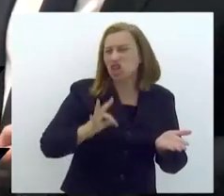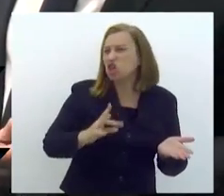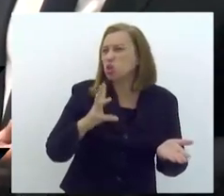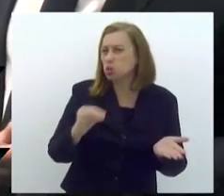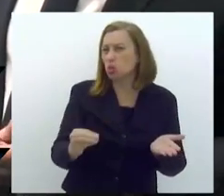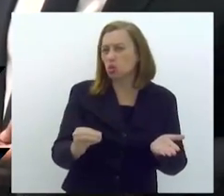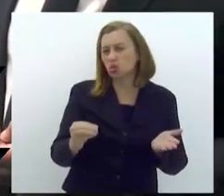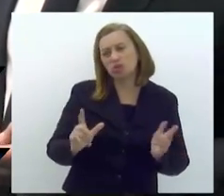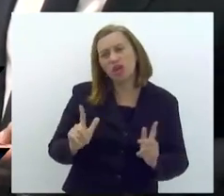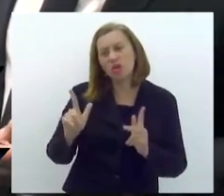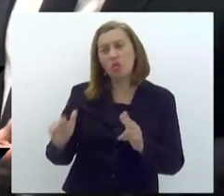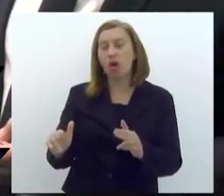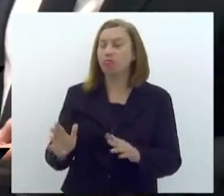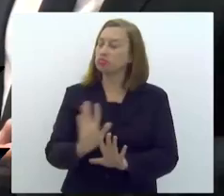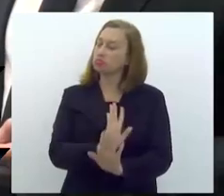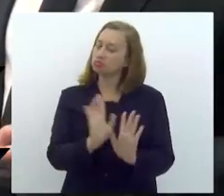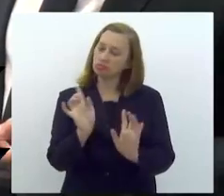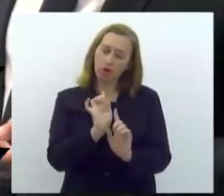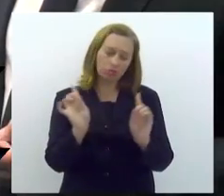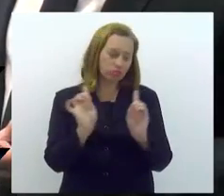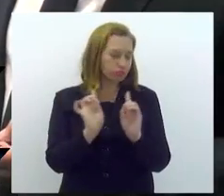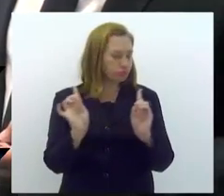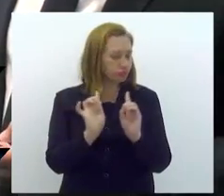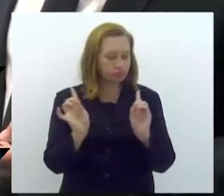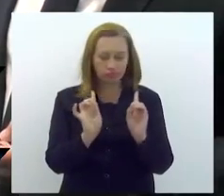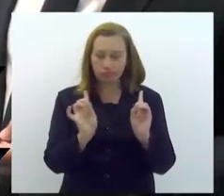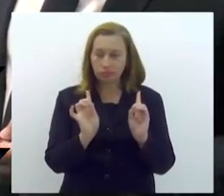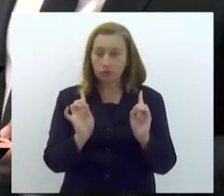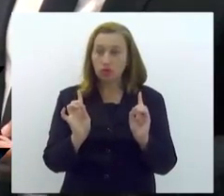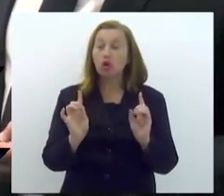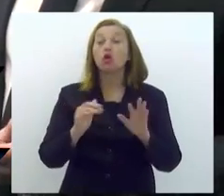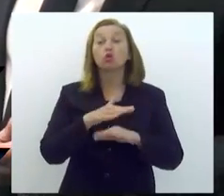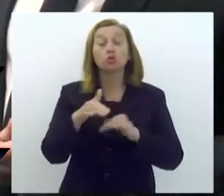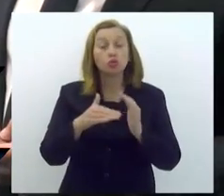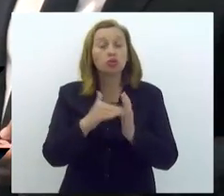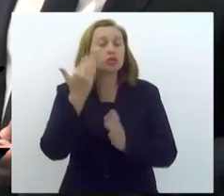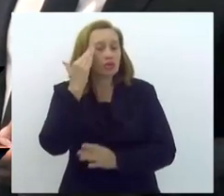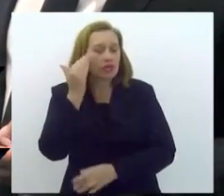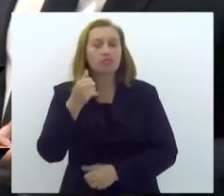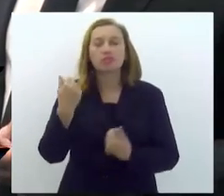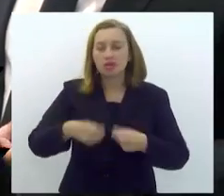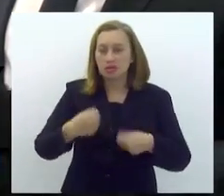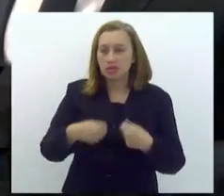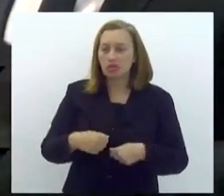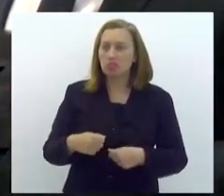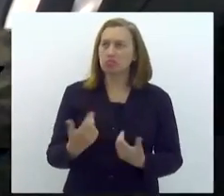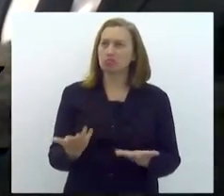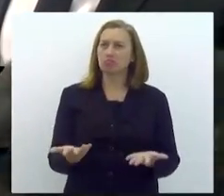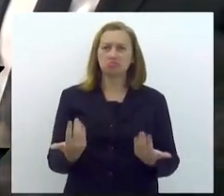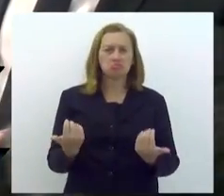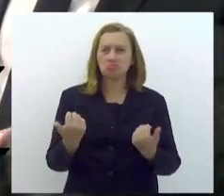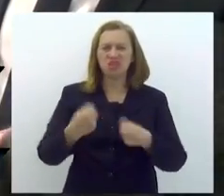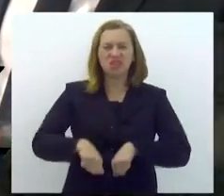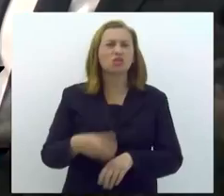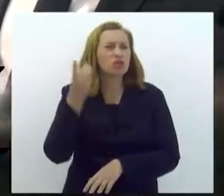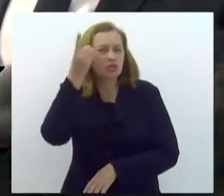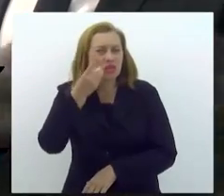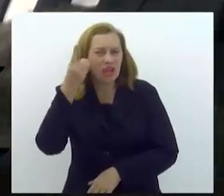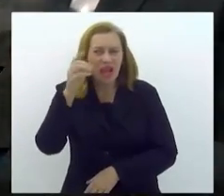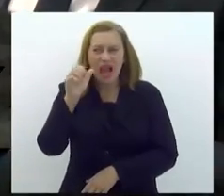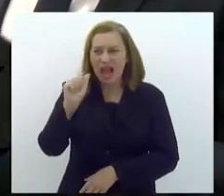eu gostaria que todos tivesse entendimento não precisa o deputado ótima Nunes